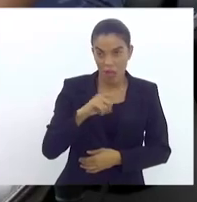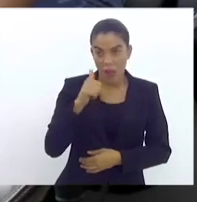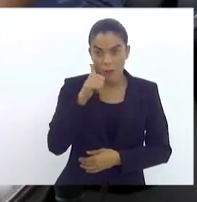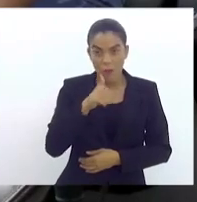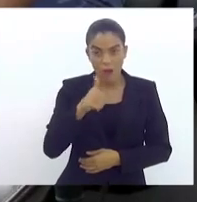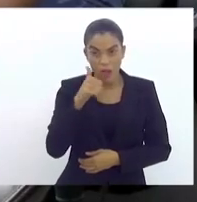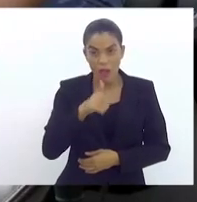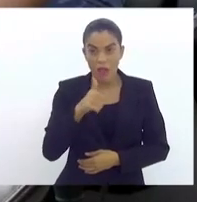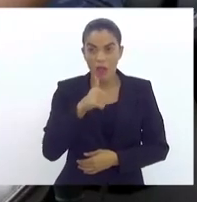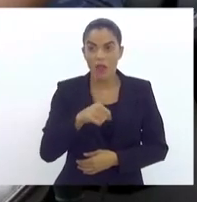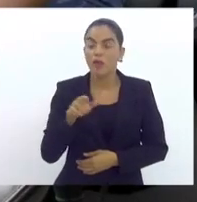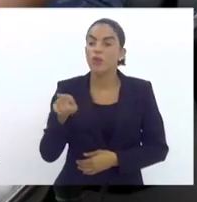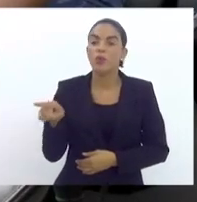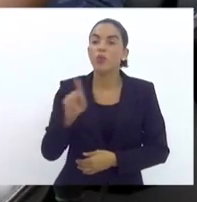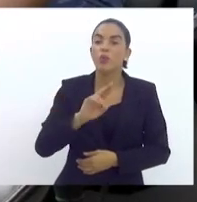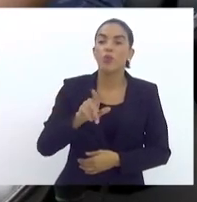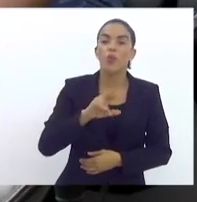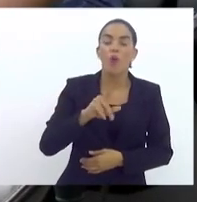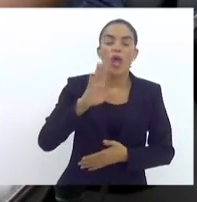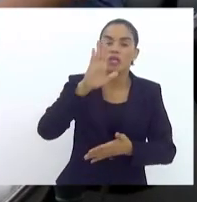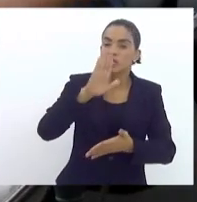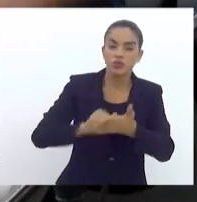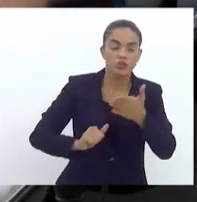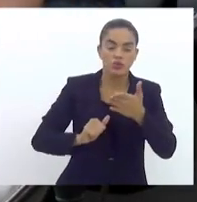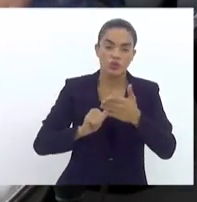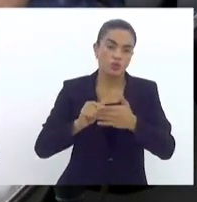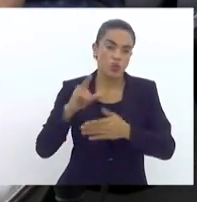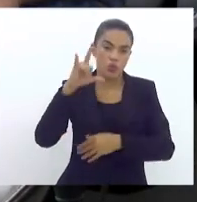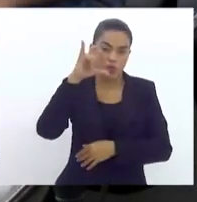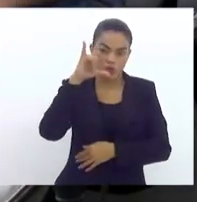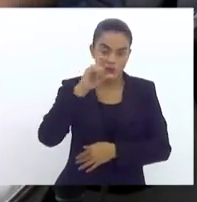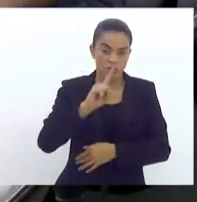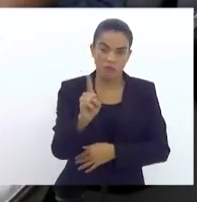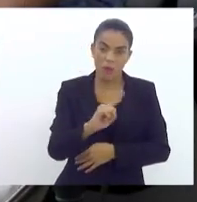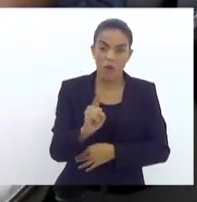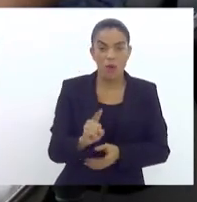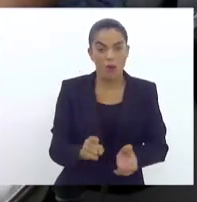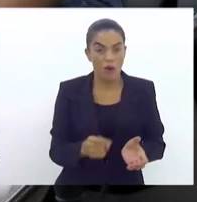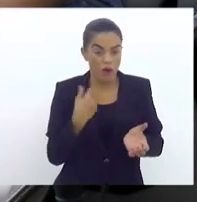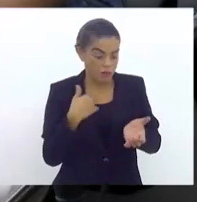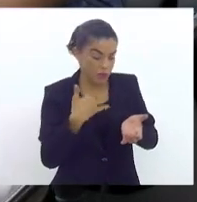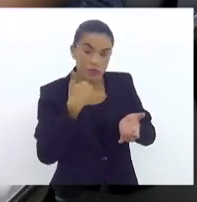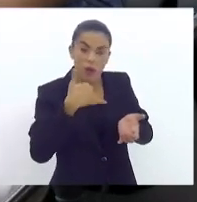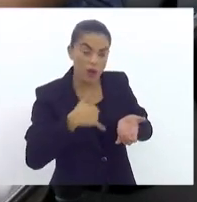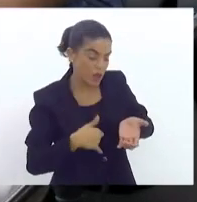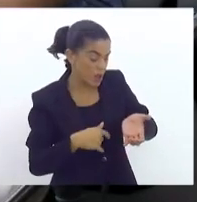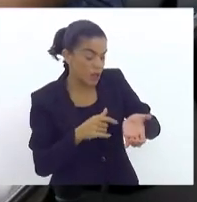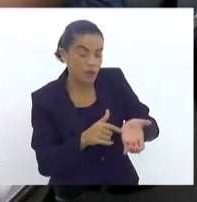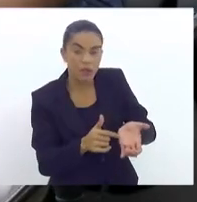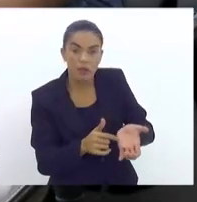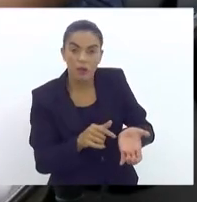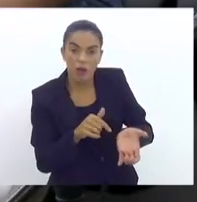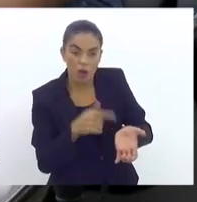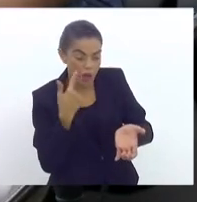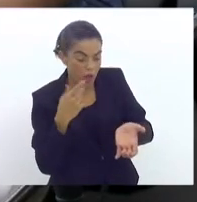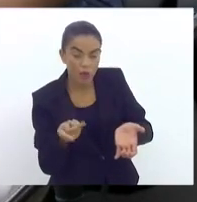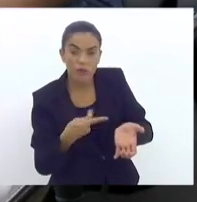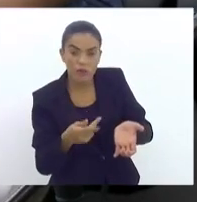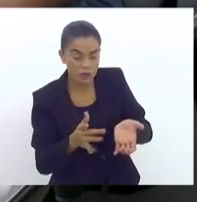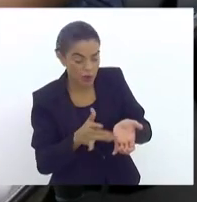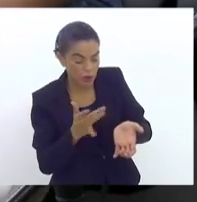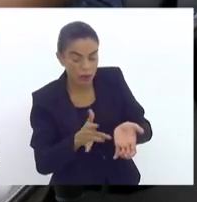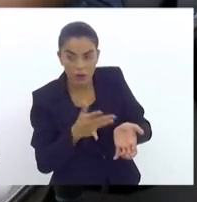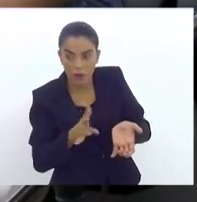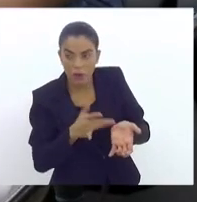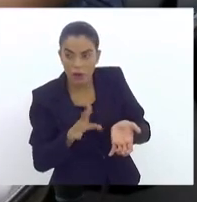O ideal era não é remover excluir o conteúdo mas a levar o dispositivo eletrônico não Tabelião e ele tem fé pública e vai falar olha realmente